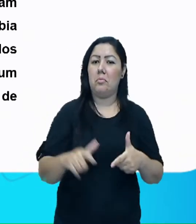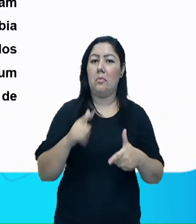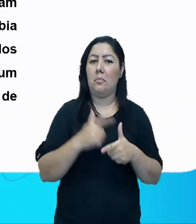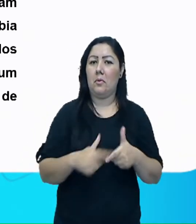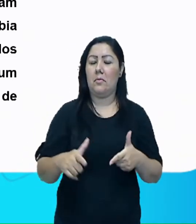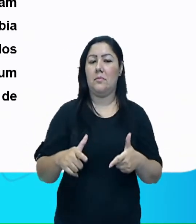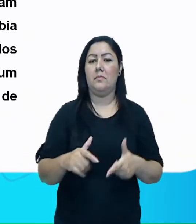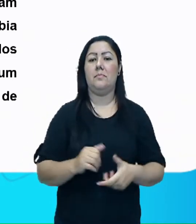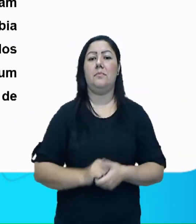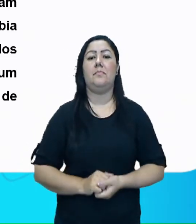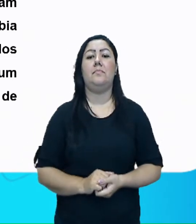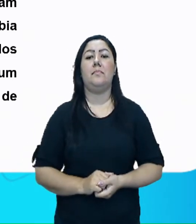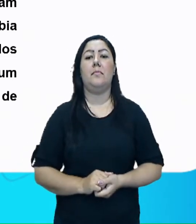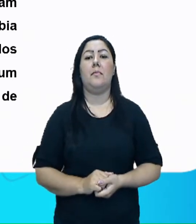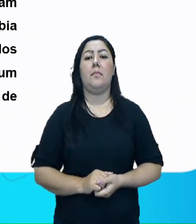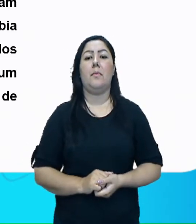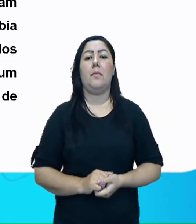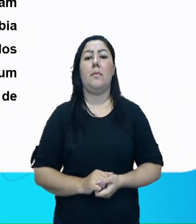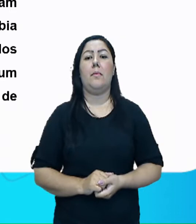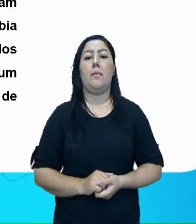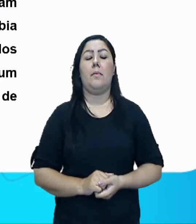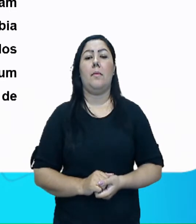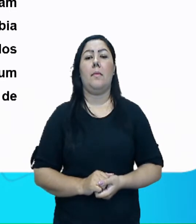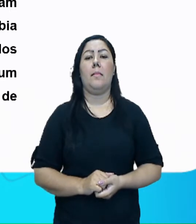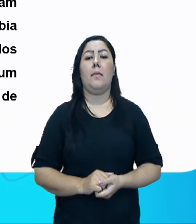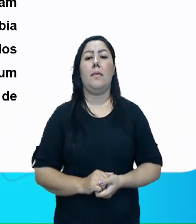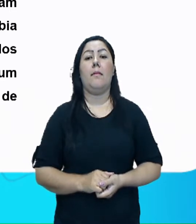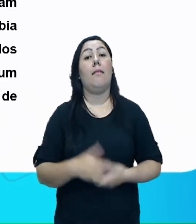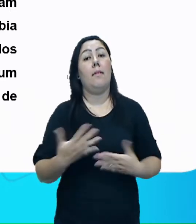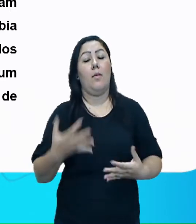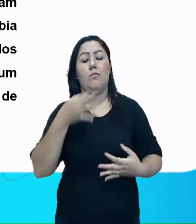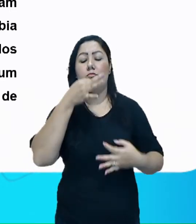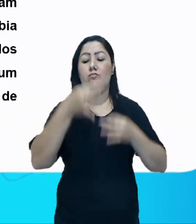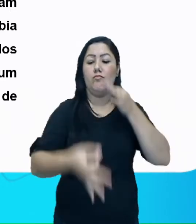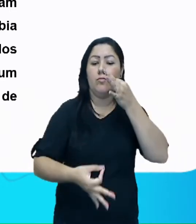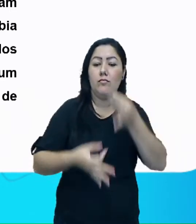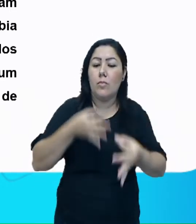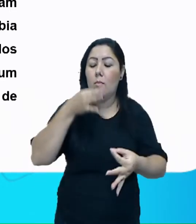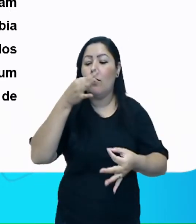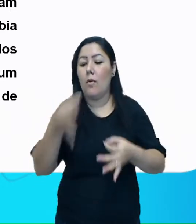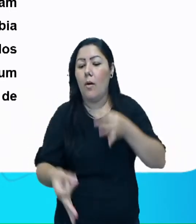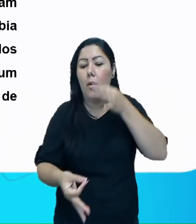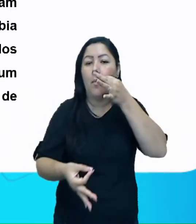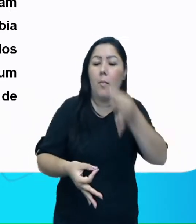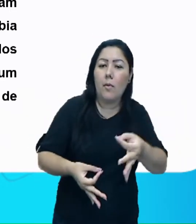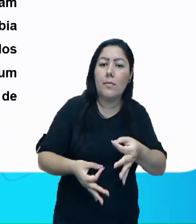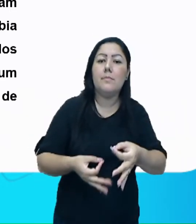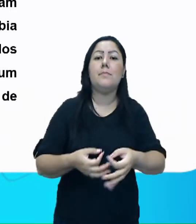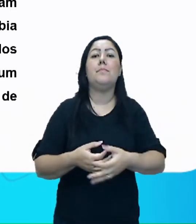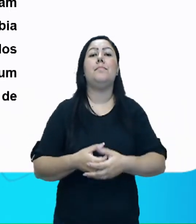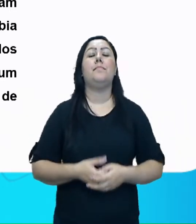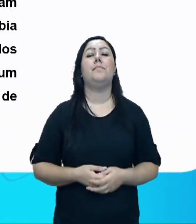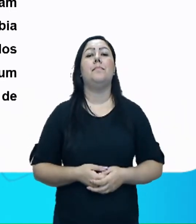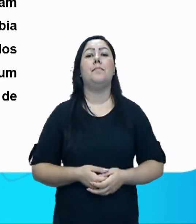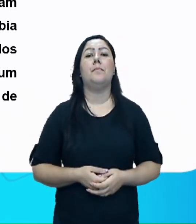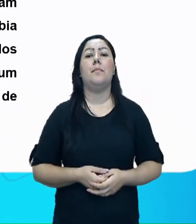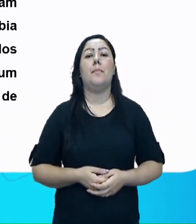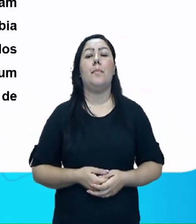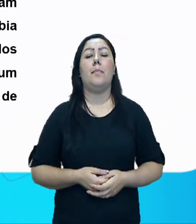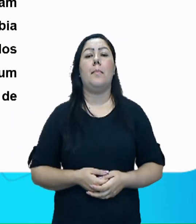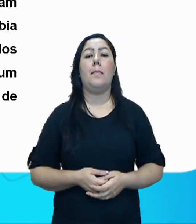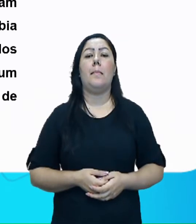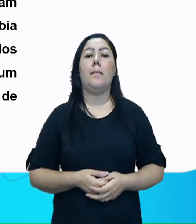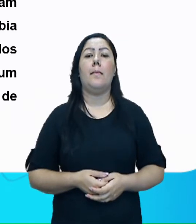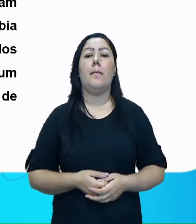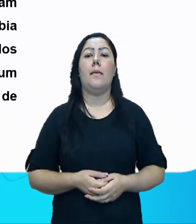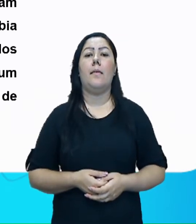recém-chegados. Ele deu os argumentos, ele contra-argumentou, certo?